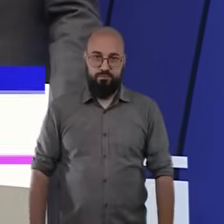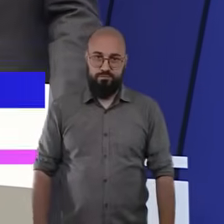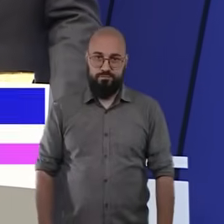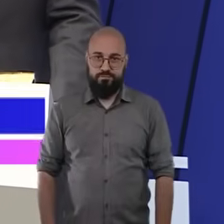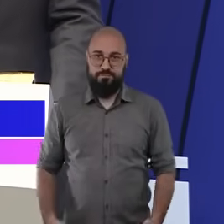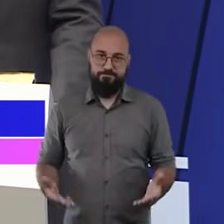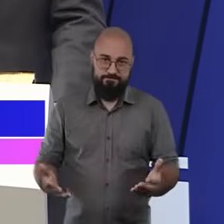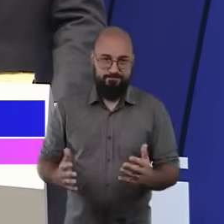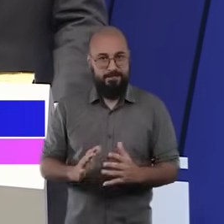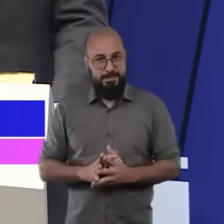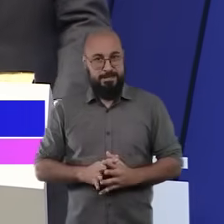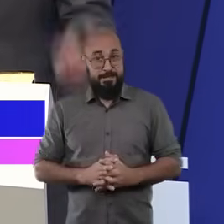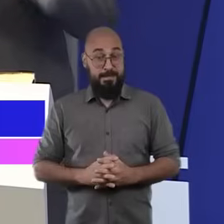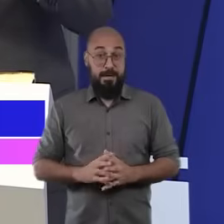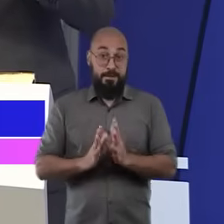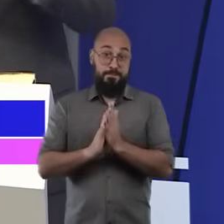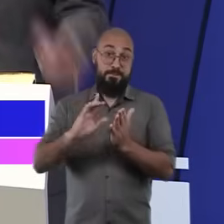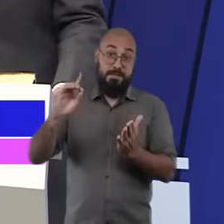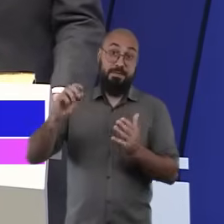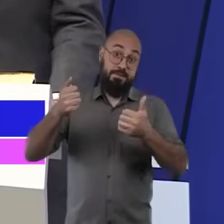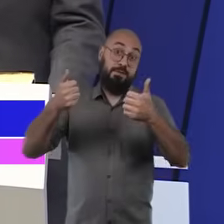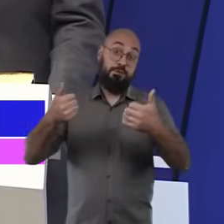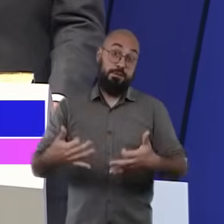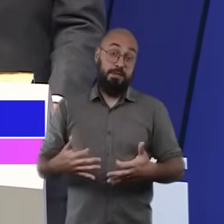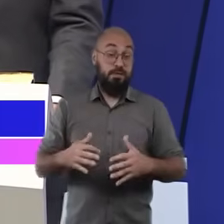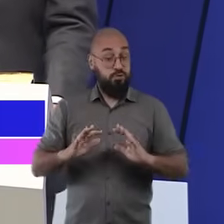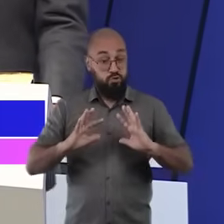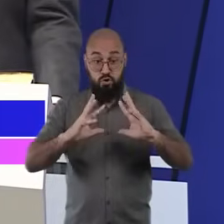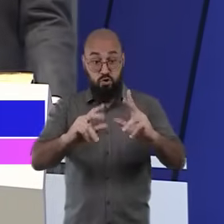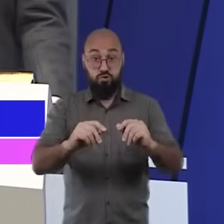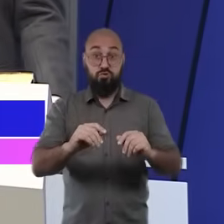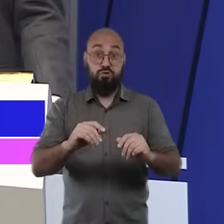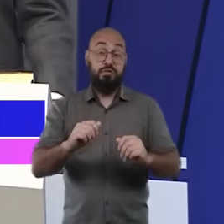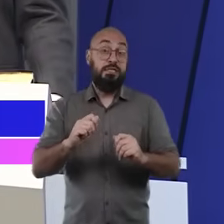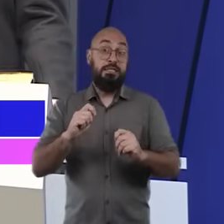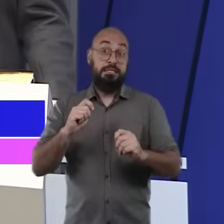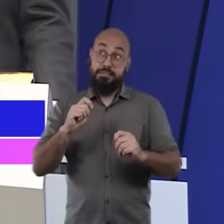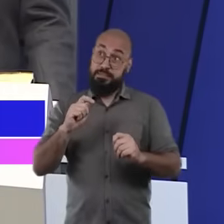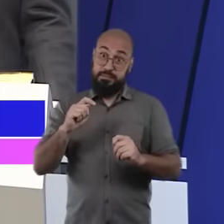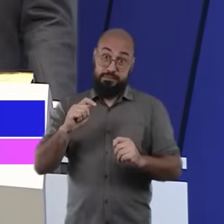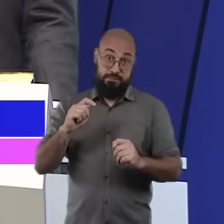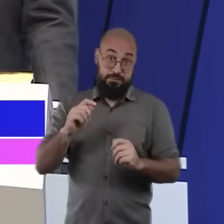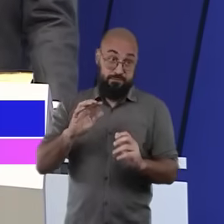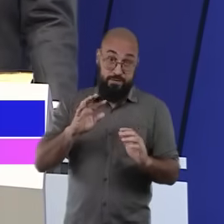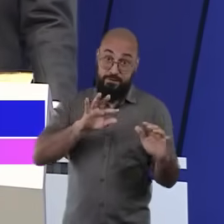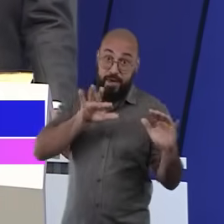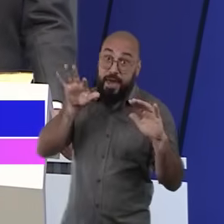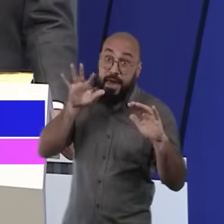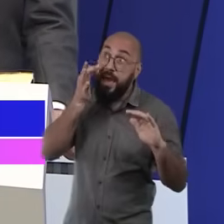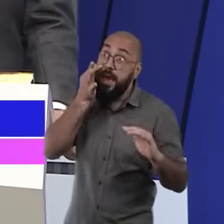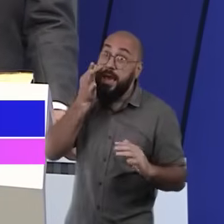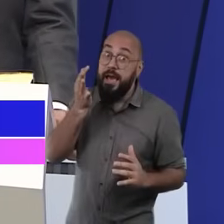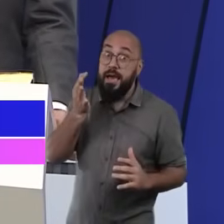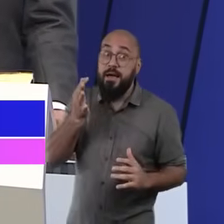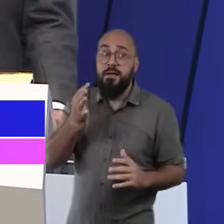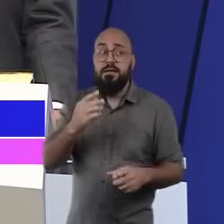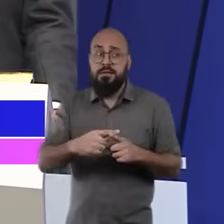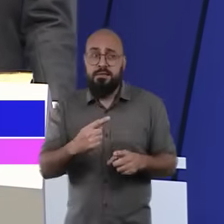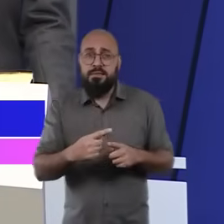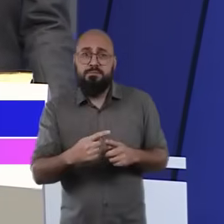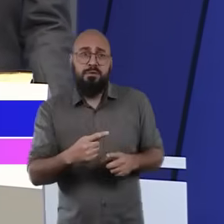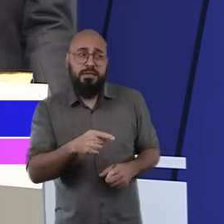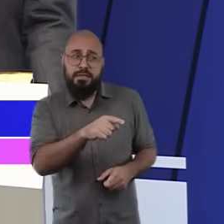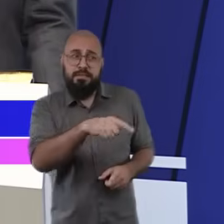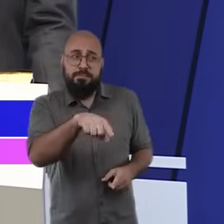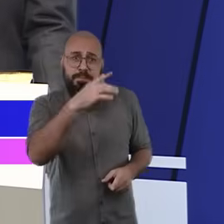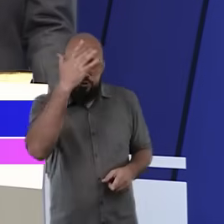o verá. E coloca um detalhe, até mesmo aqueles que mataram Jesus quando ele esteve aqui pela primeira vez,